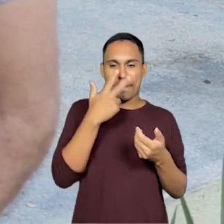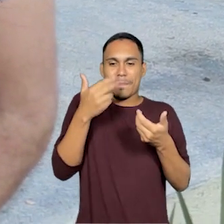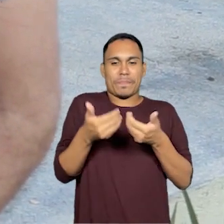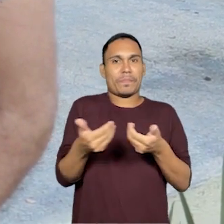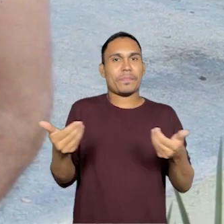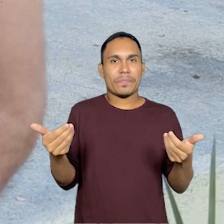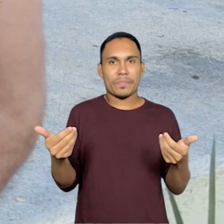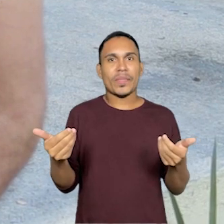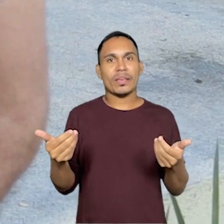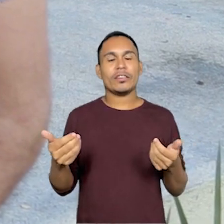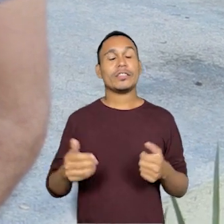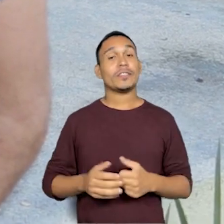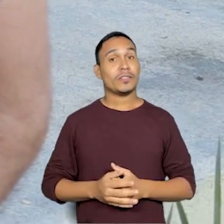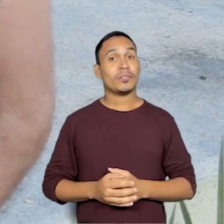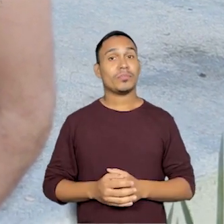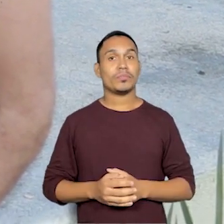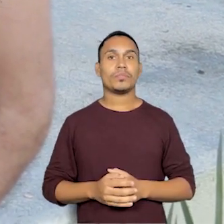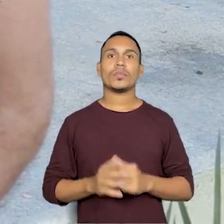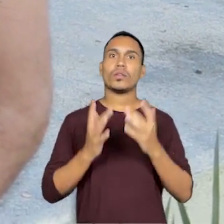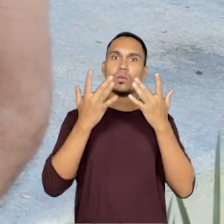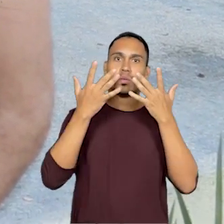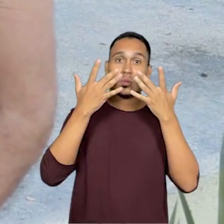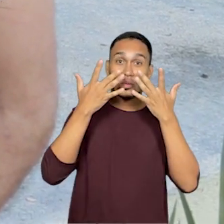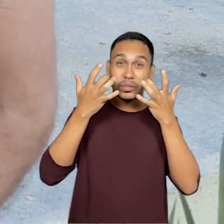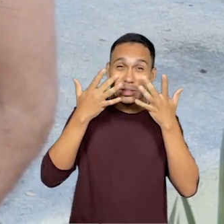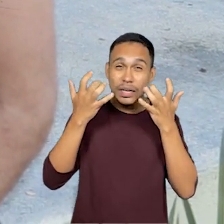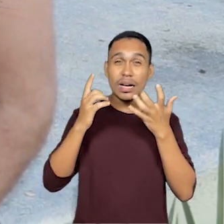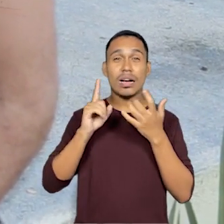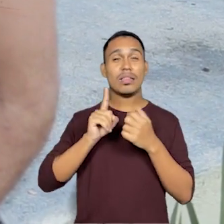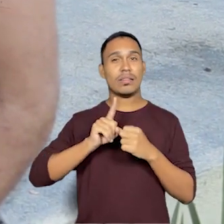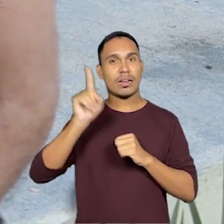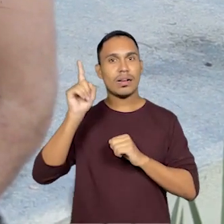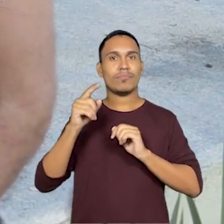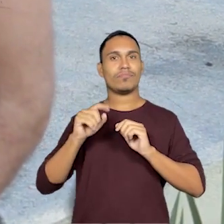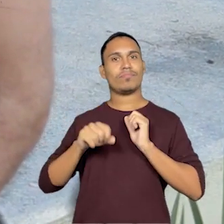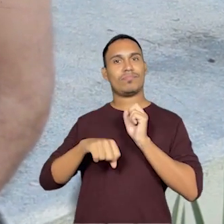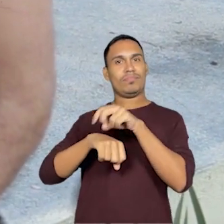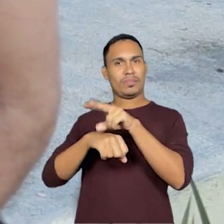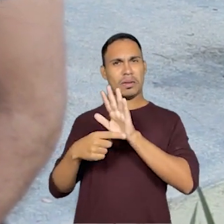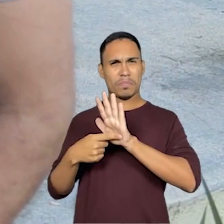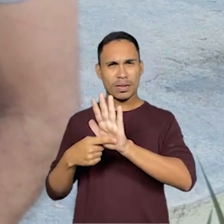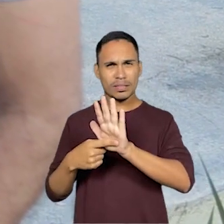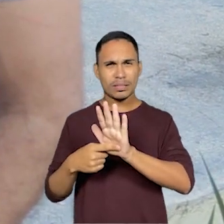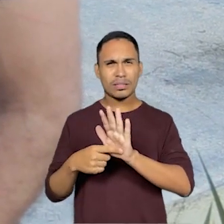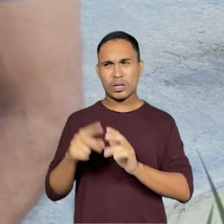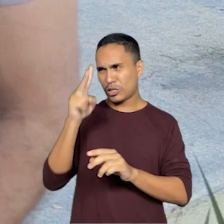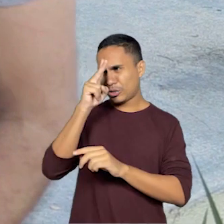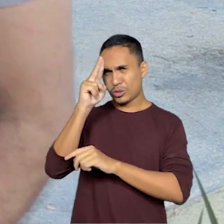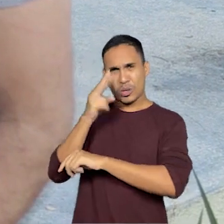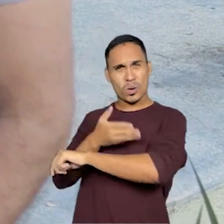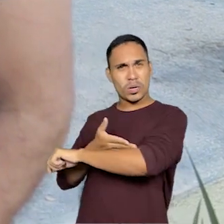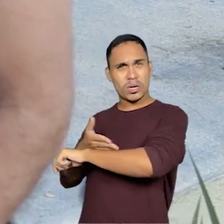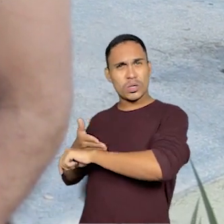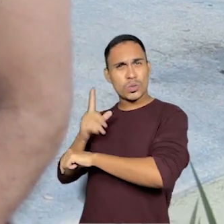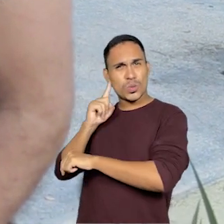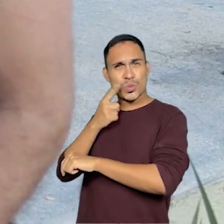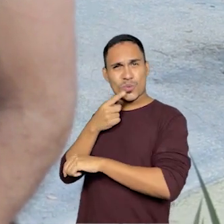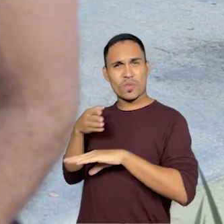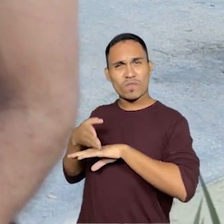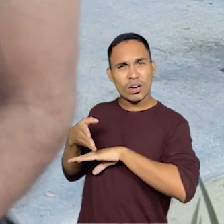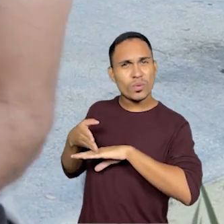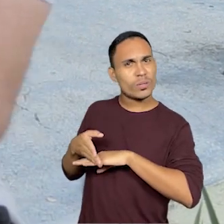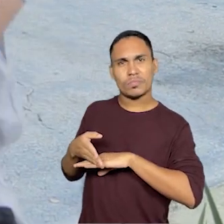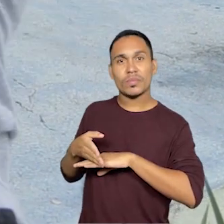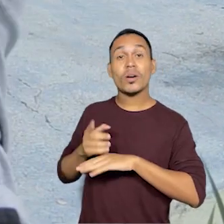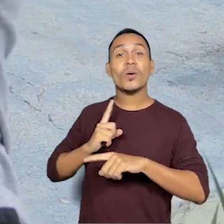Tipo, o teatro, os teatros Exatamente. Que a gente apresenta, não é um espaço onde a galera da comunidade surda frequenta, assim, de